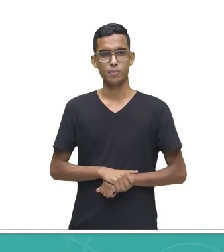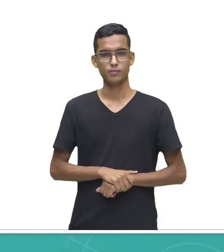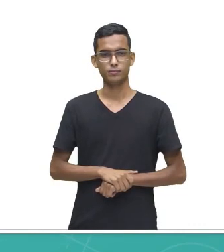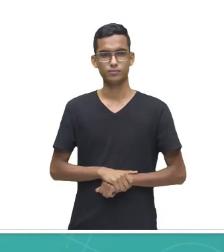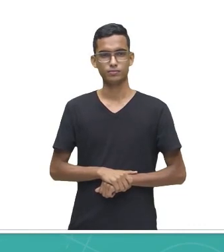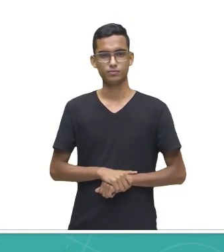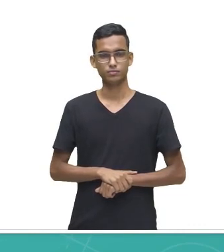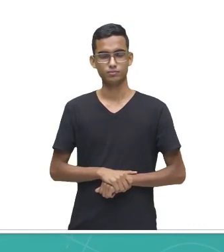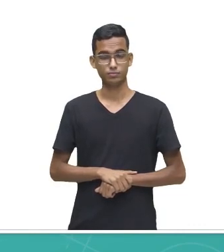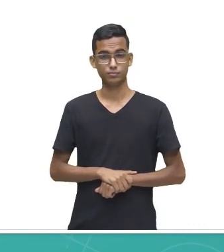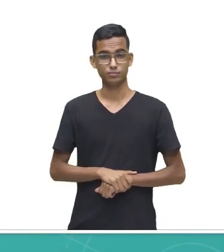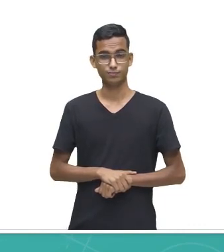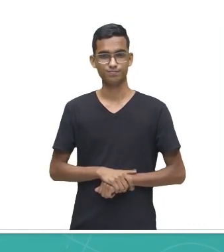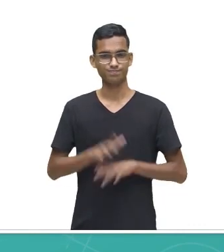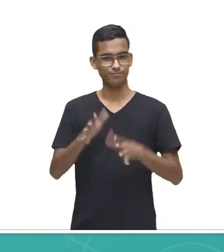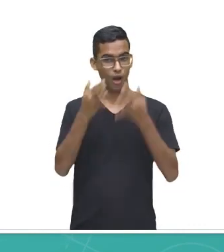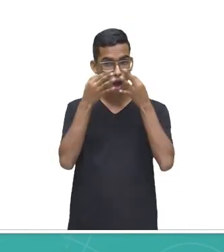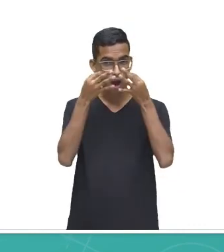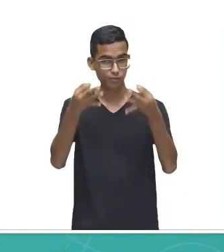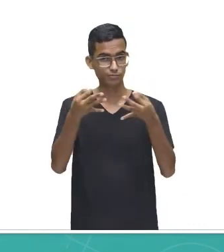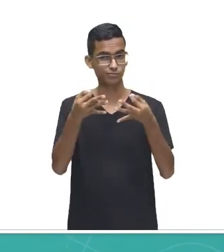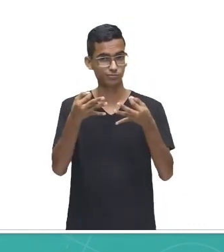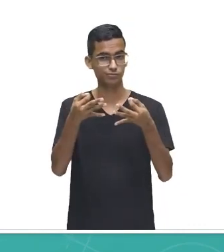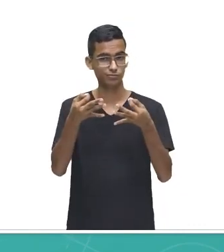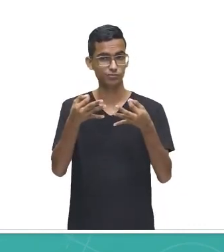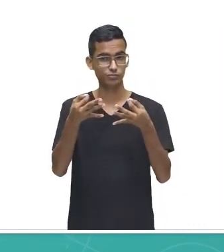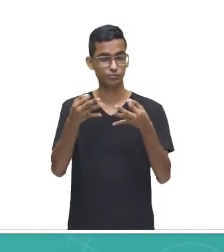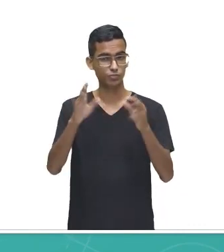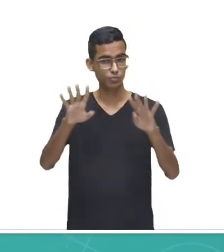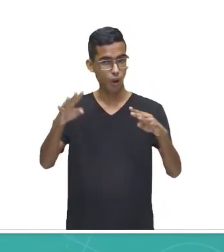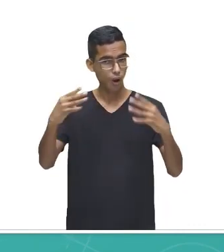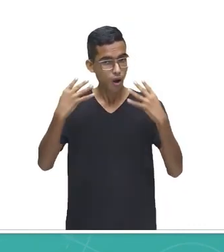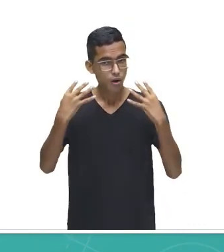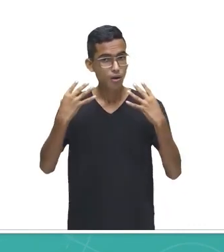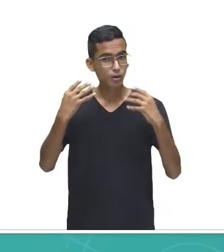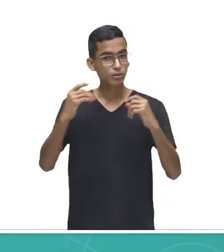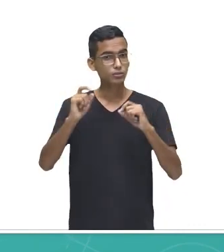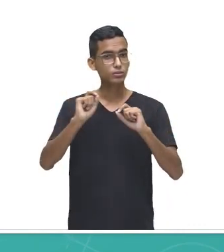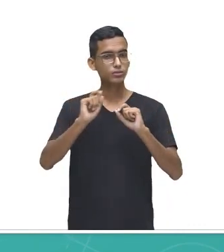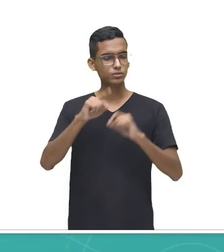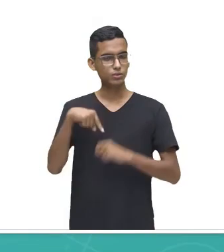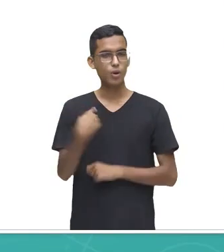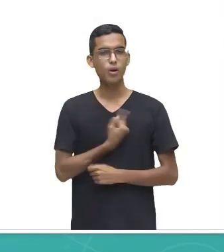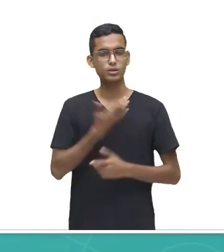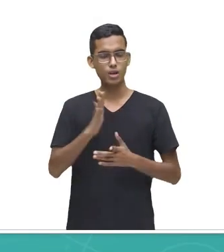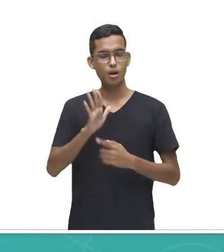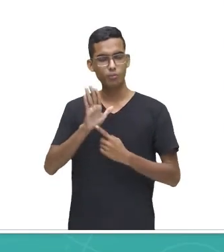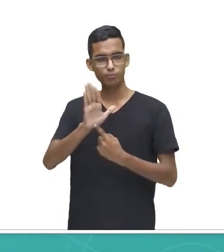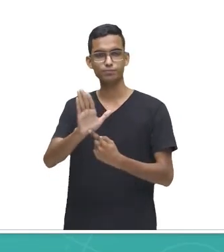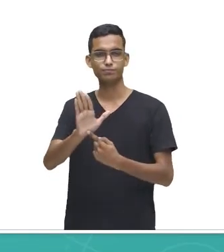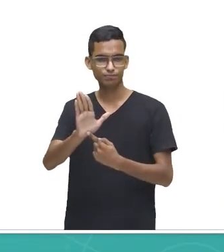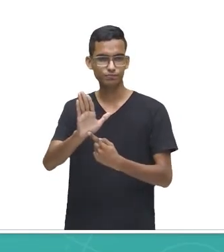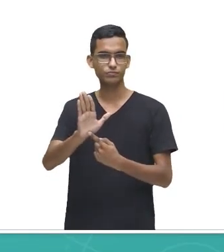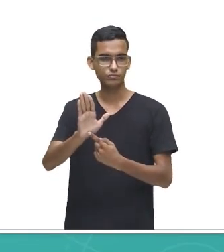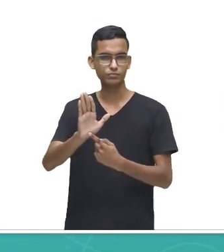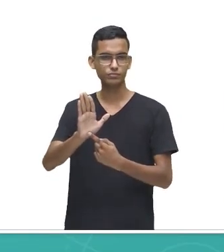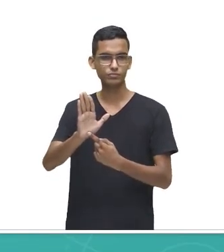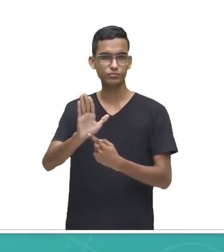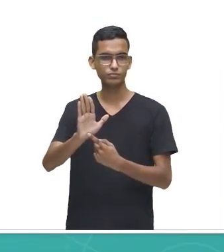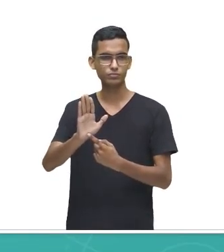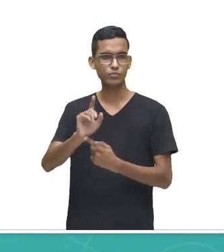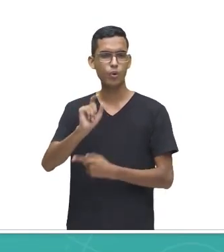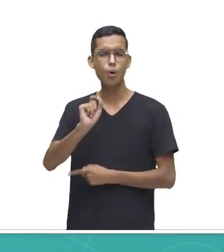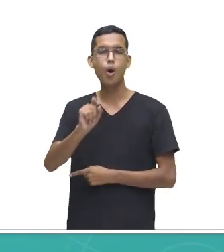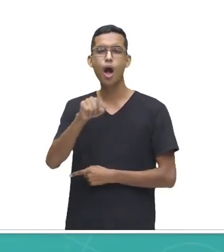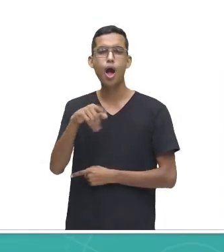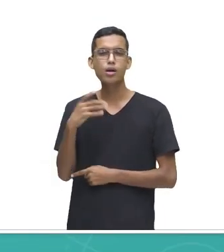Preste atenção. Nós já colocamos essa questão ao longo dessa aula. O que é importante